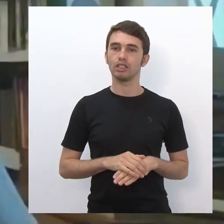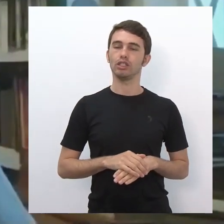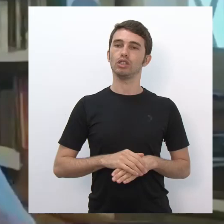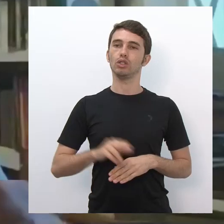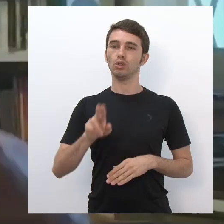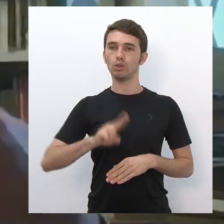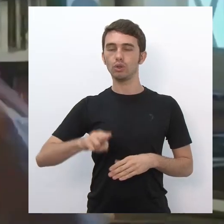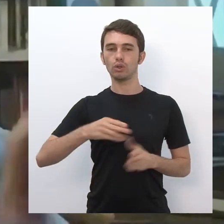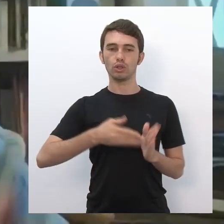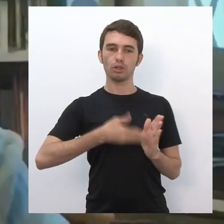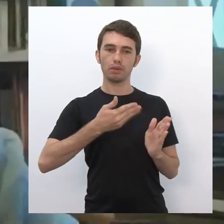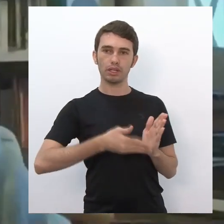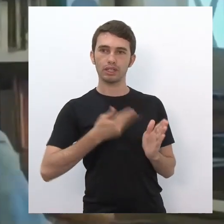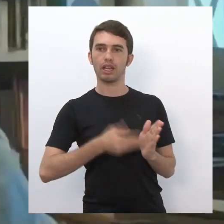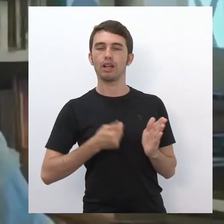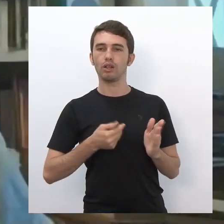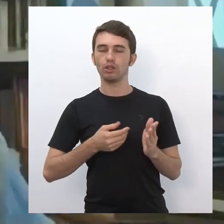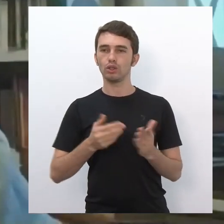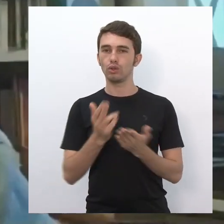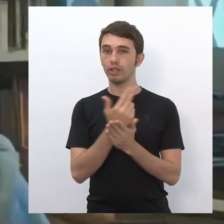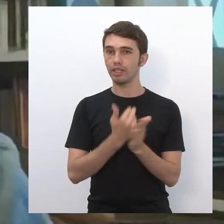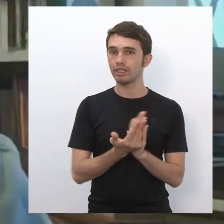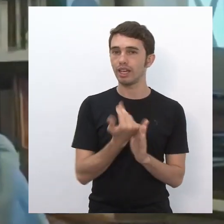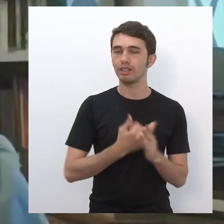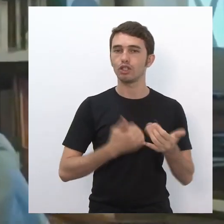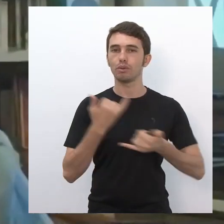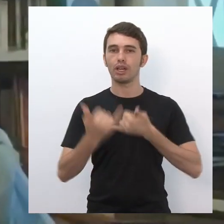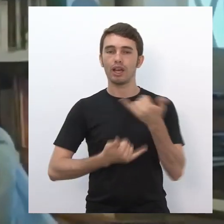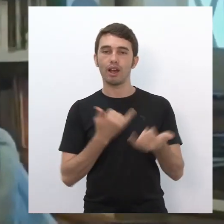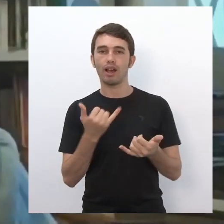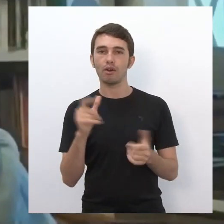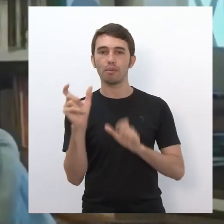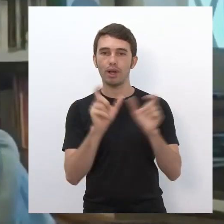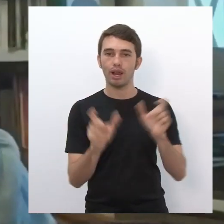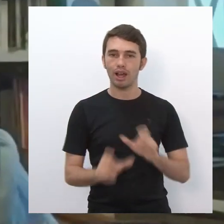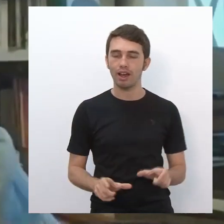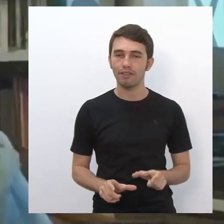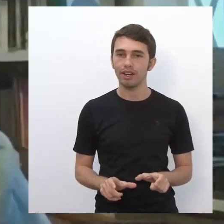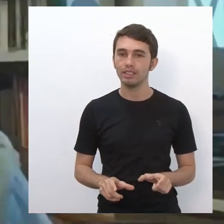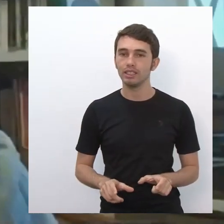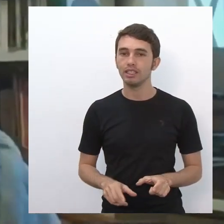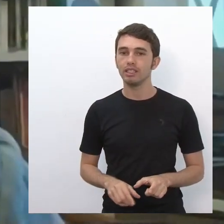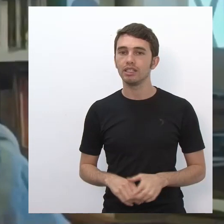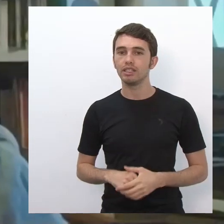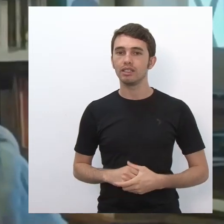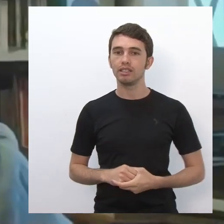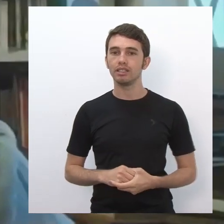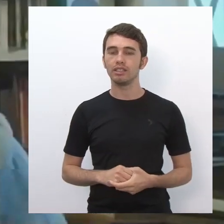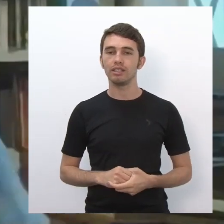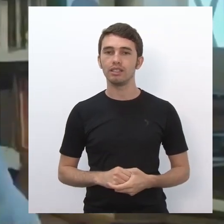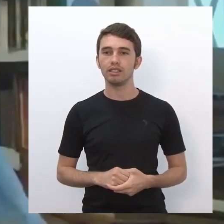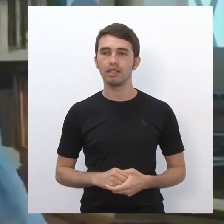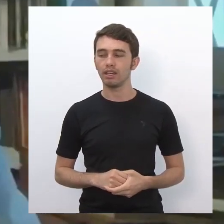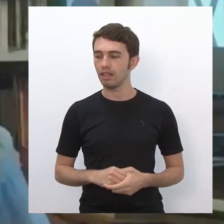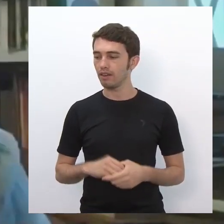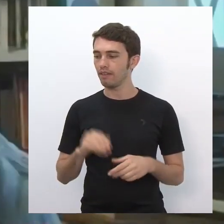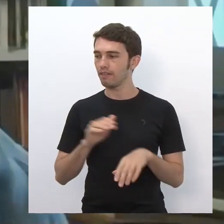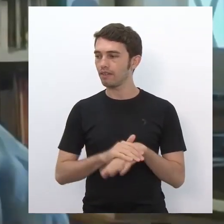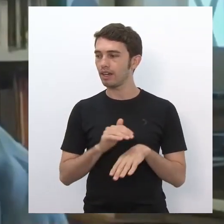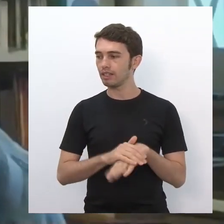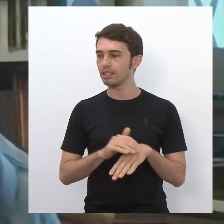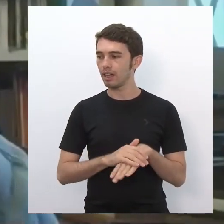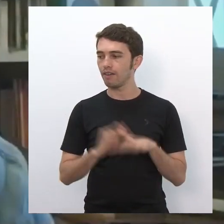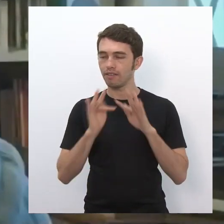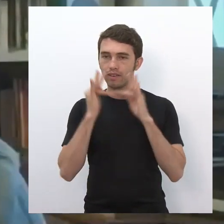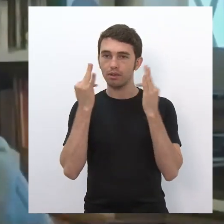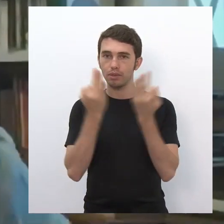de imagem, de brincar com palavras e tal, não só faz a família ser mais